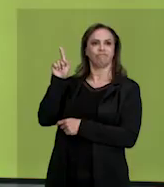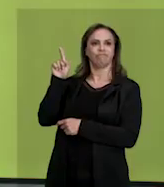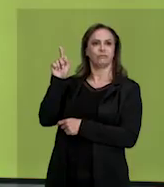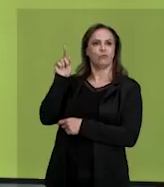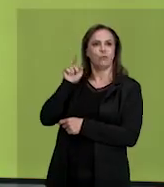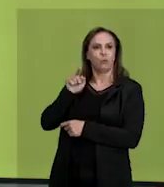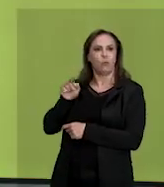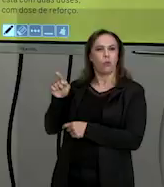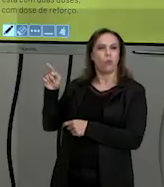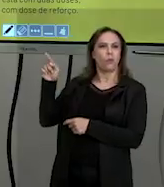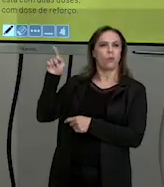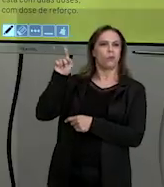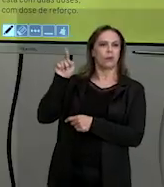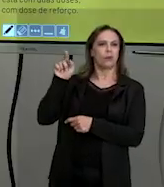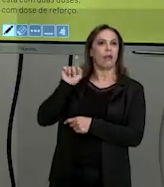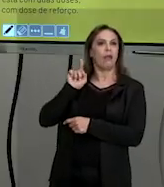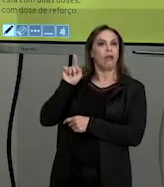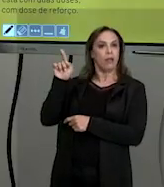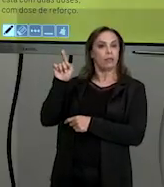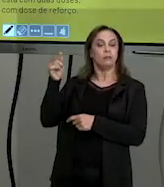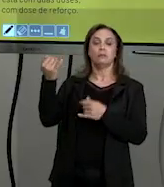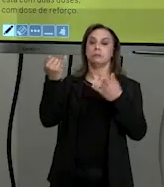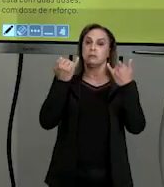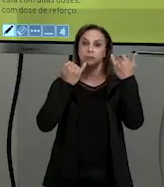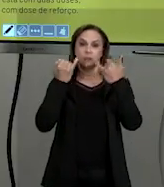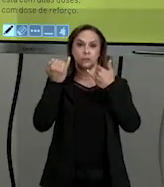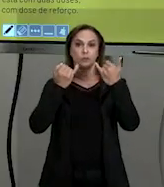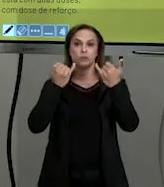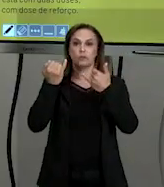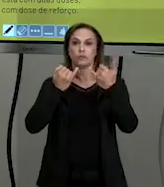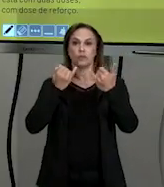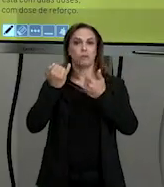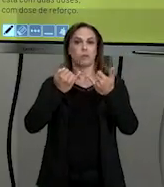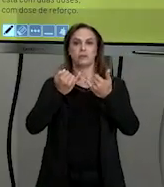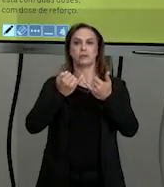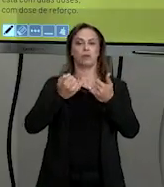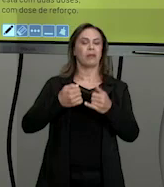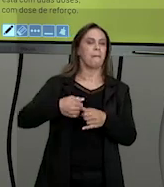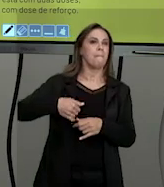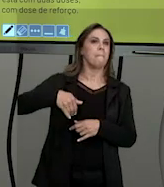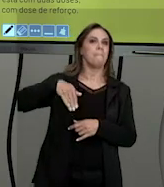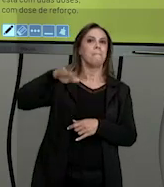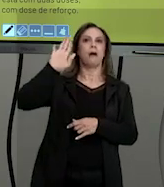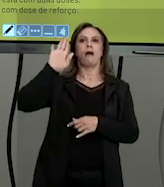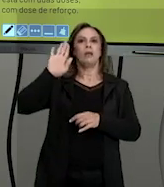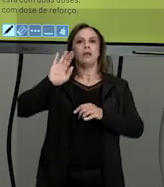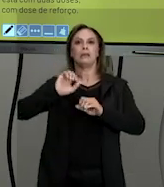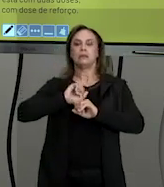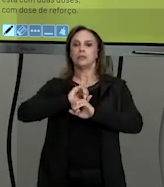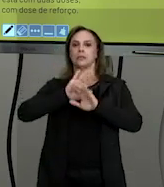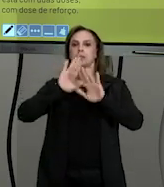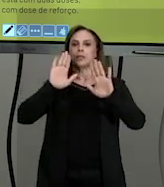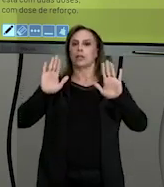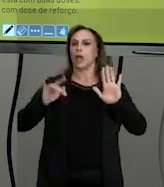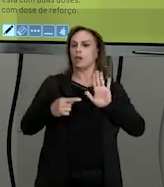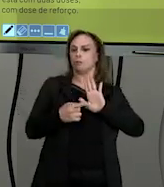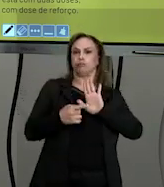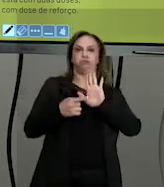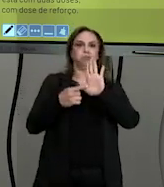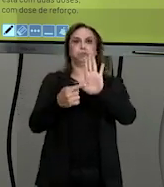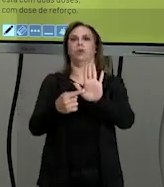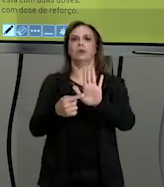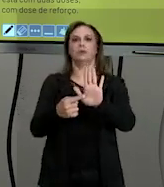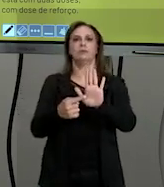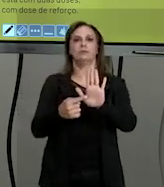circulando, é a informação que fica mais evidenciada em blogs,